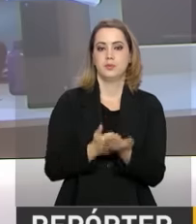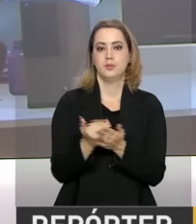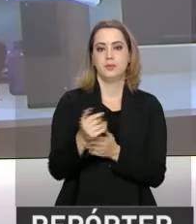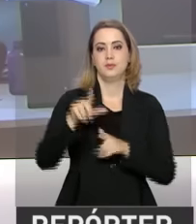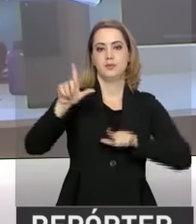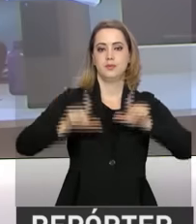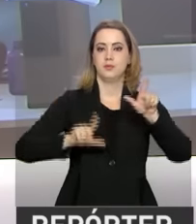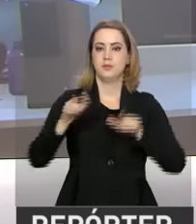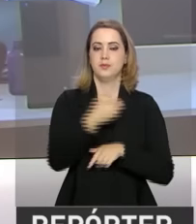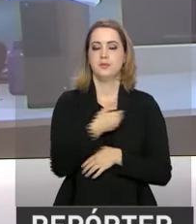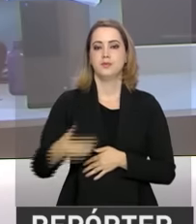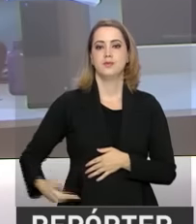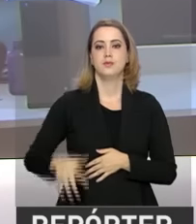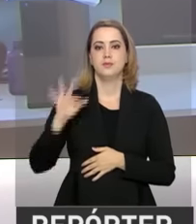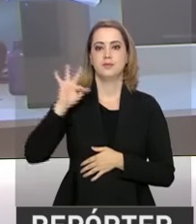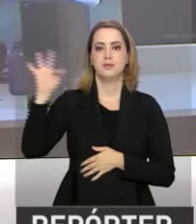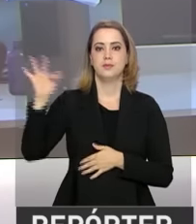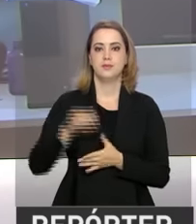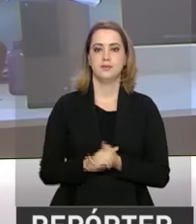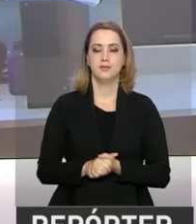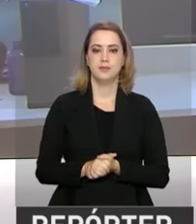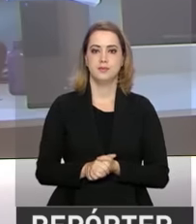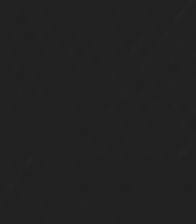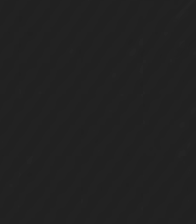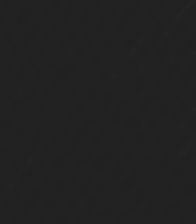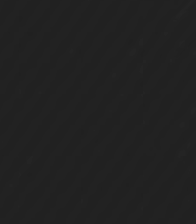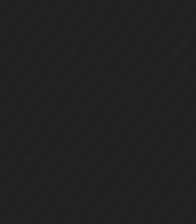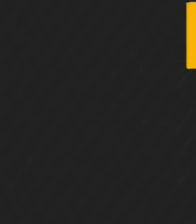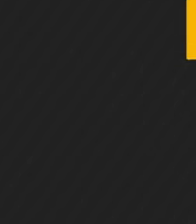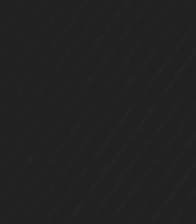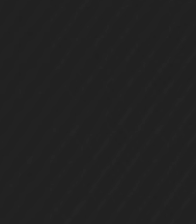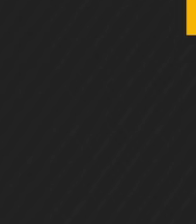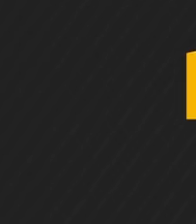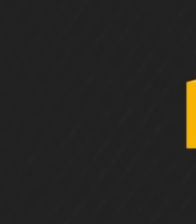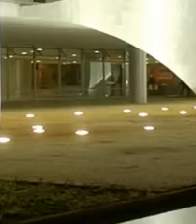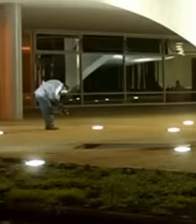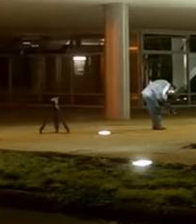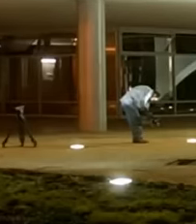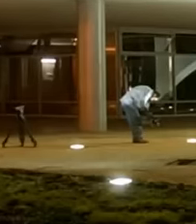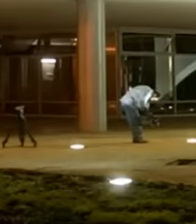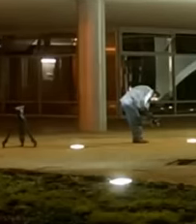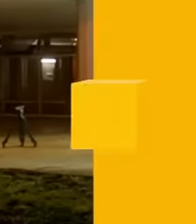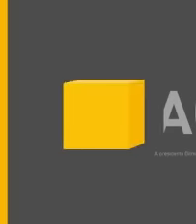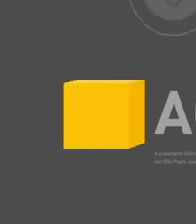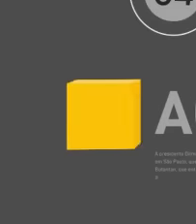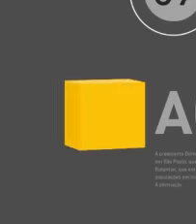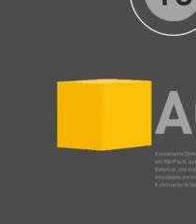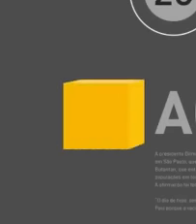gente aqui na NBR, a TV do Governo Federal.